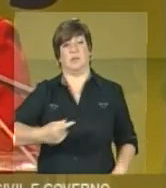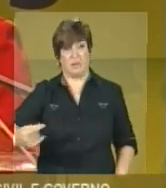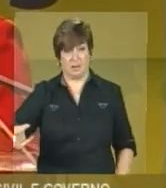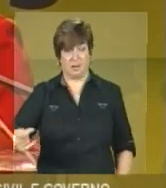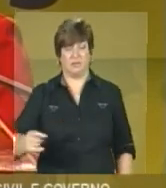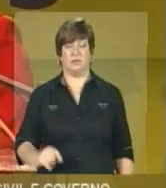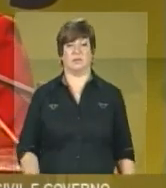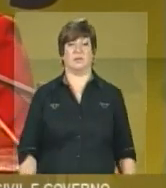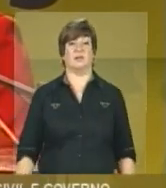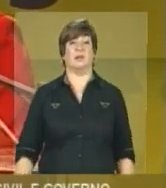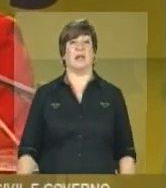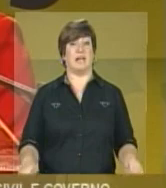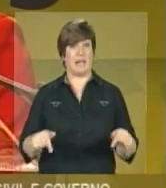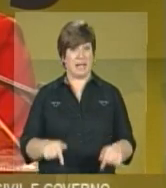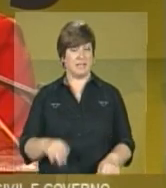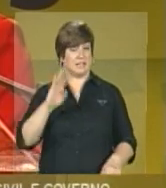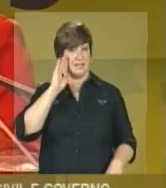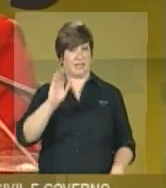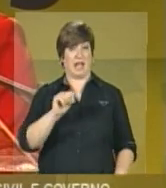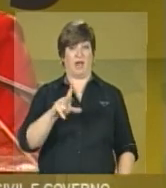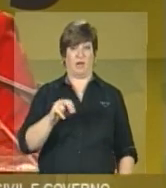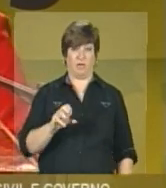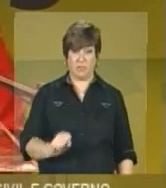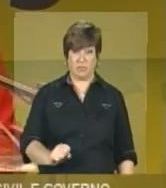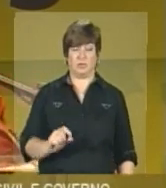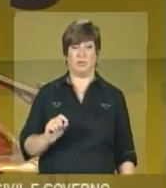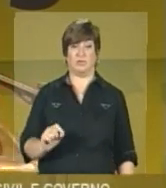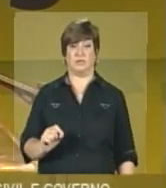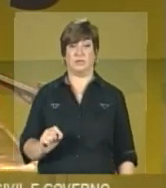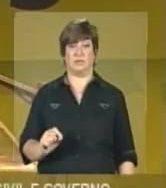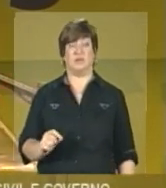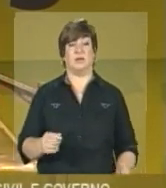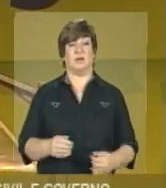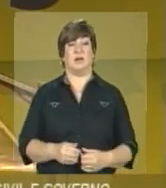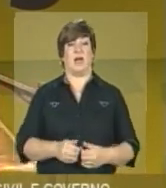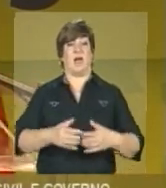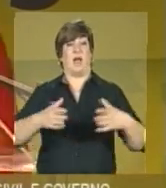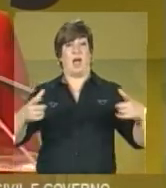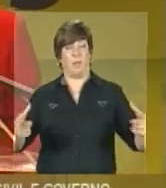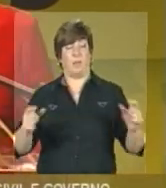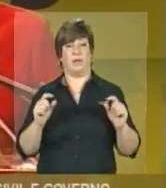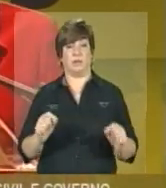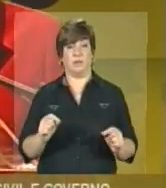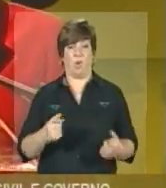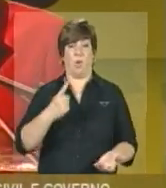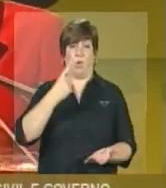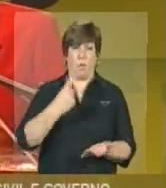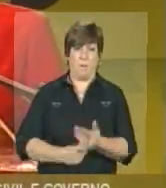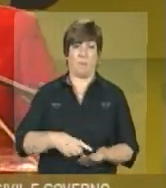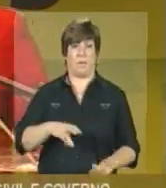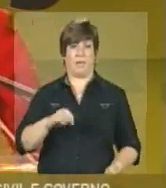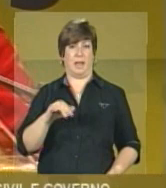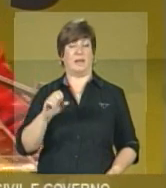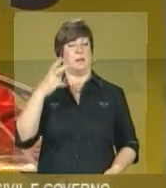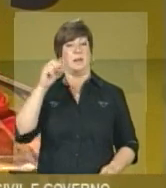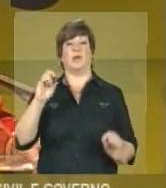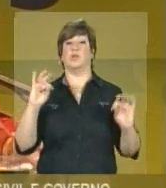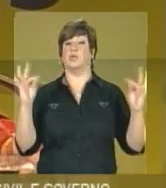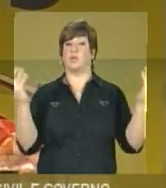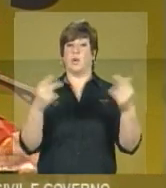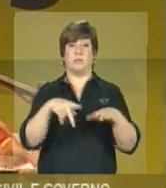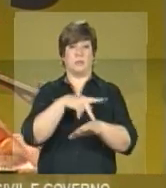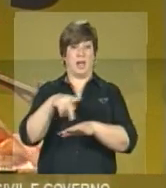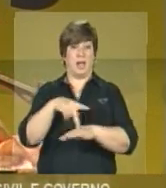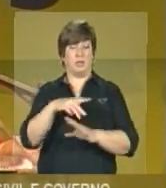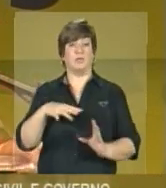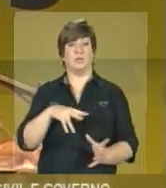sustentável. Esses objetivos, que abrangem compromissos e metas para todos os países